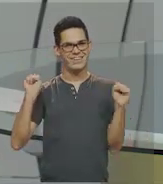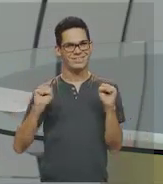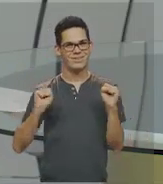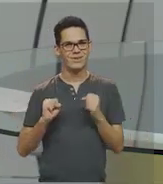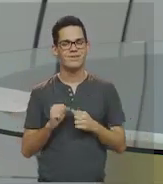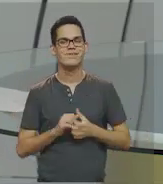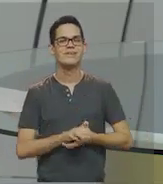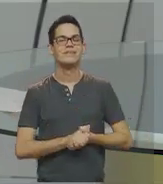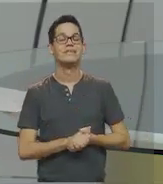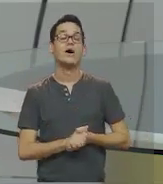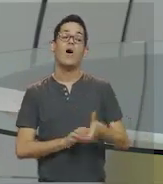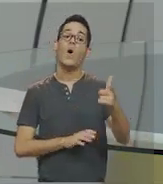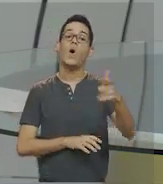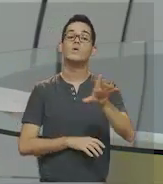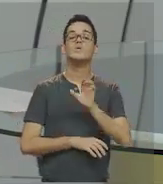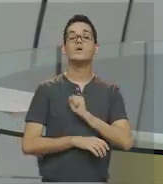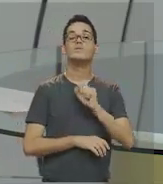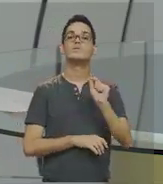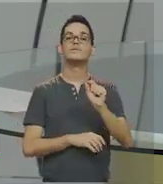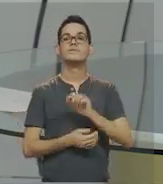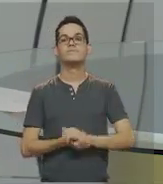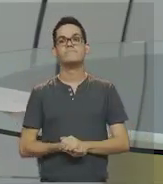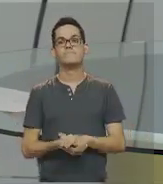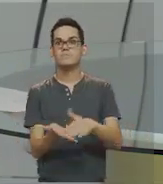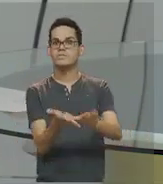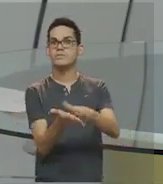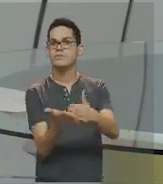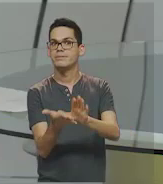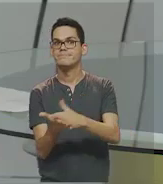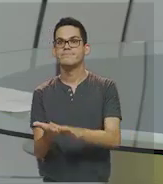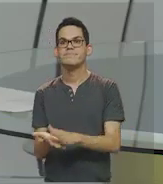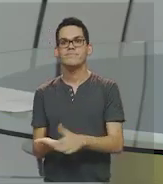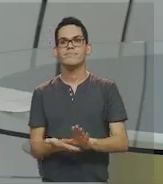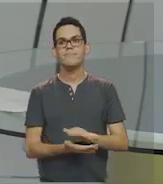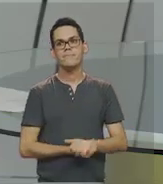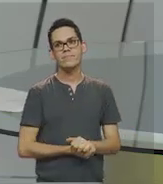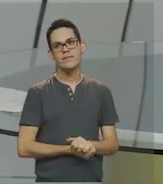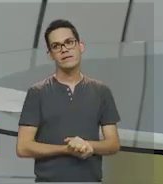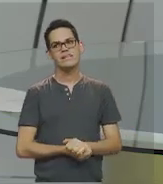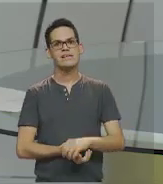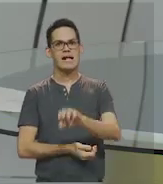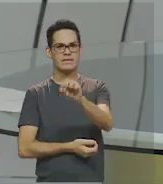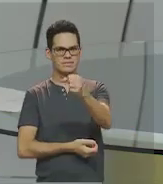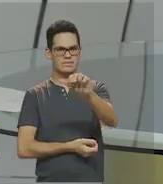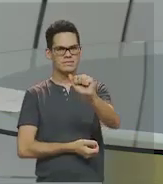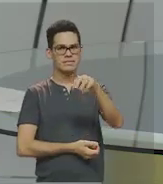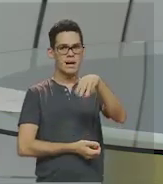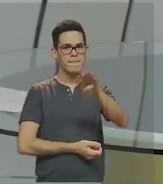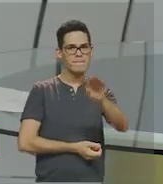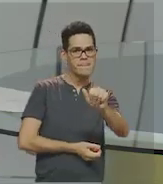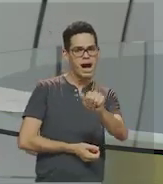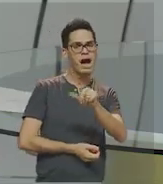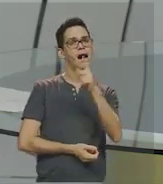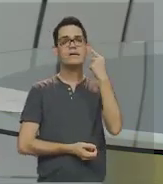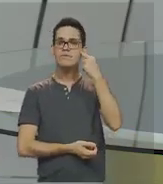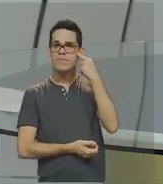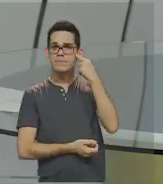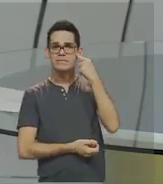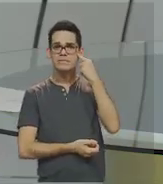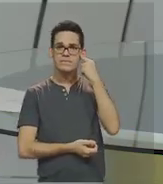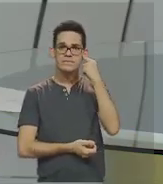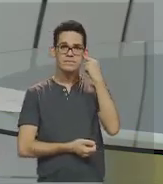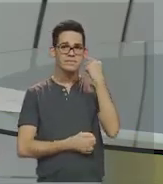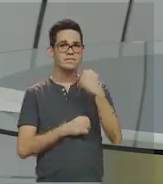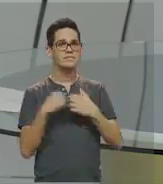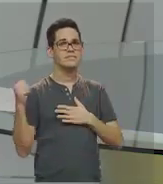Tem gente que prefere um samba. Gente, quando eu falo samba, vamos pensar naquele samba a dois,